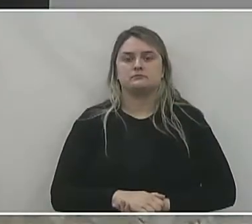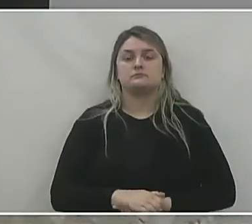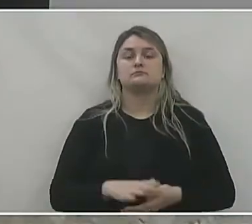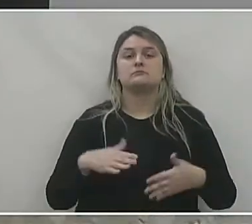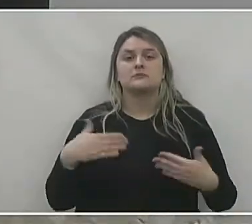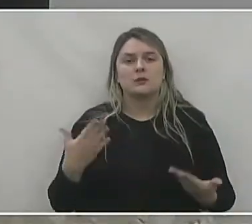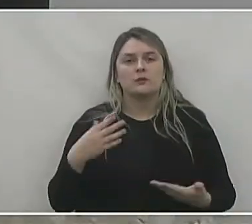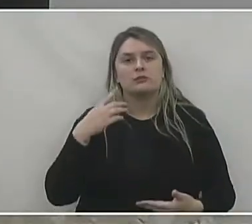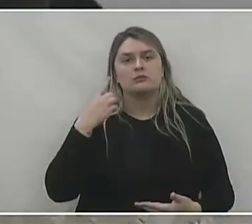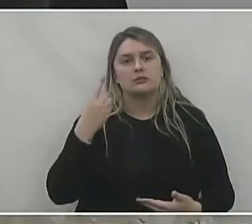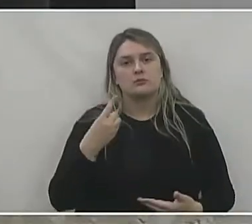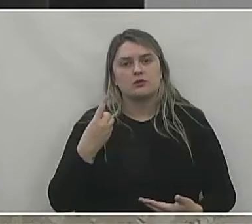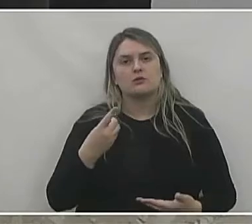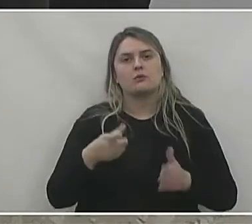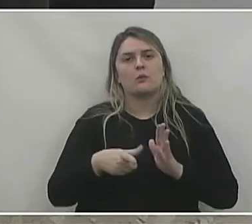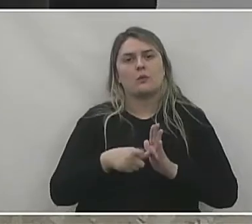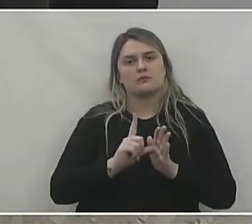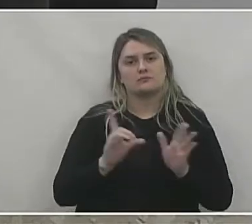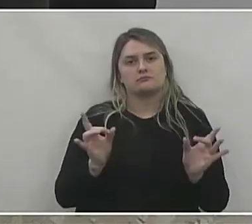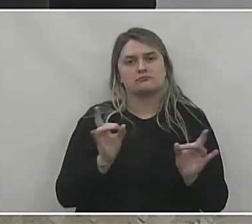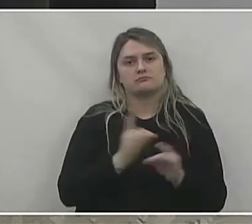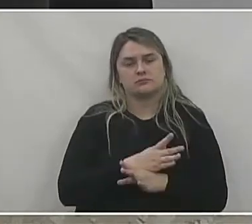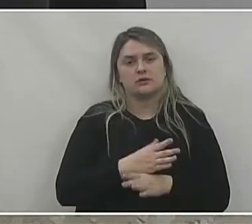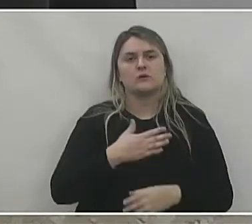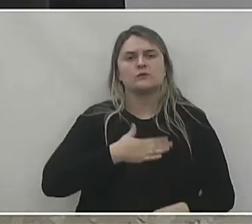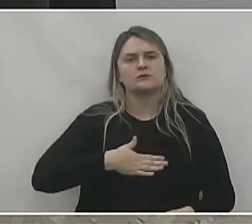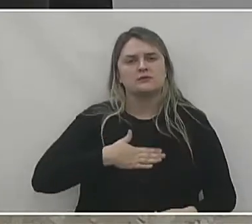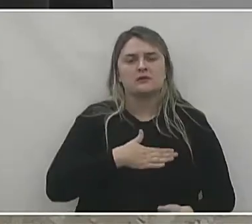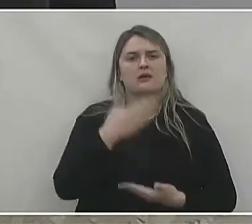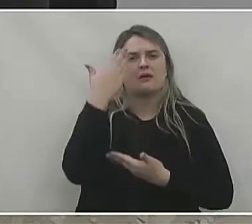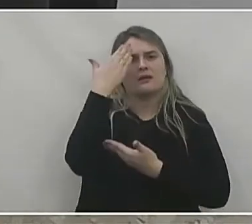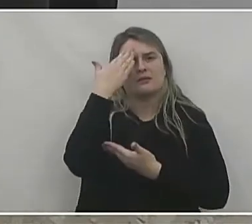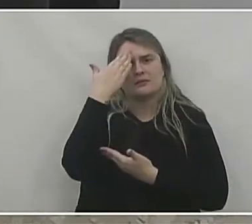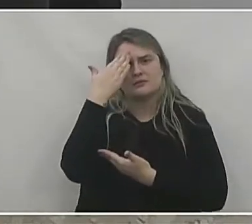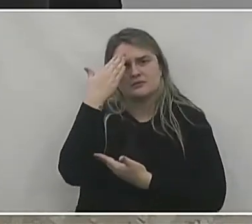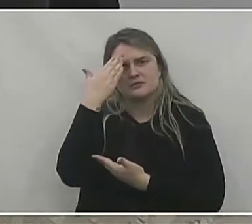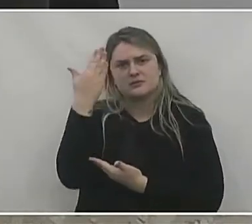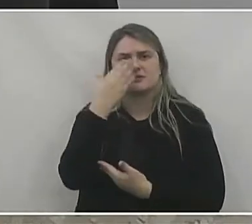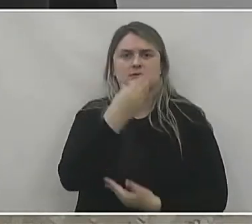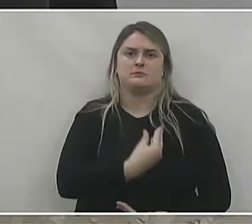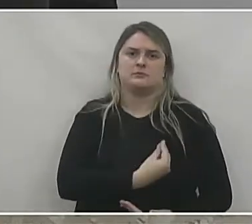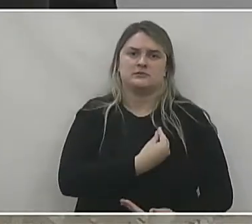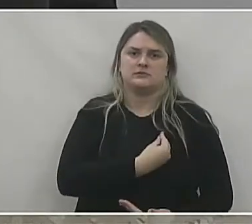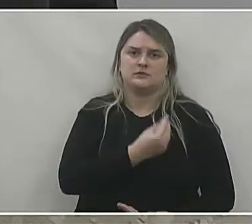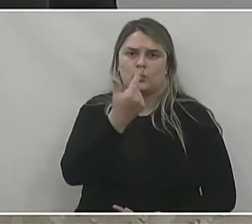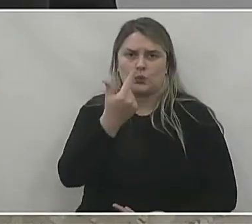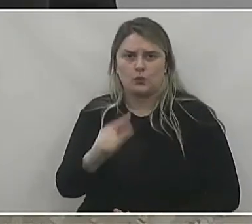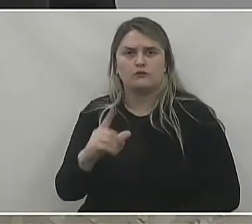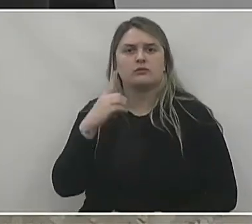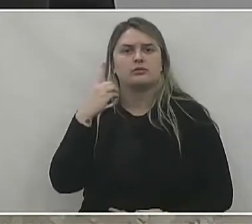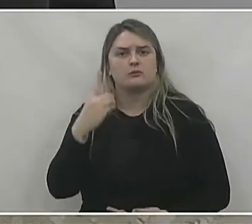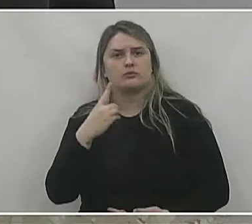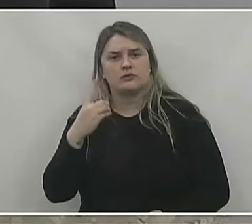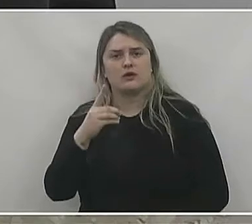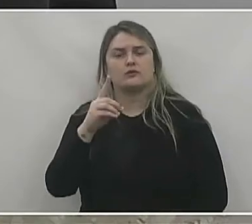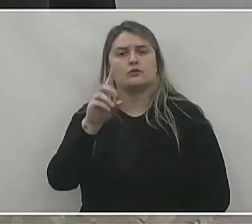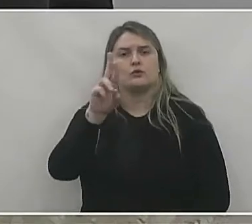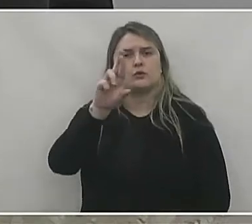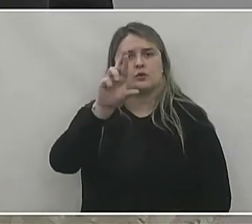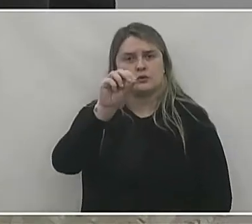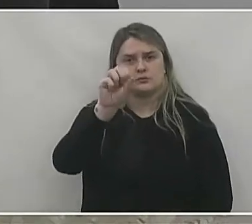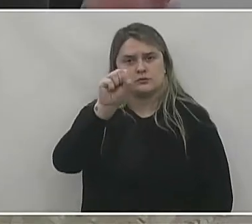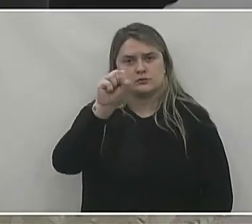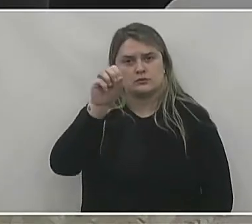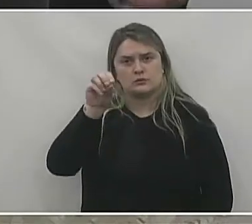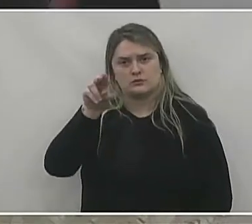Então, deputado, antes de finalizar, gostaria de agradecer a presença mais uma vez do deputado Valdir